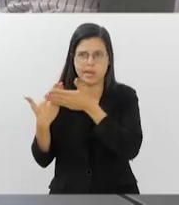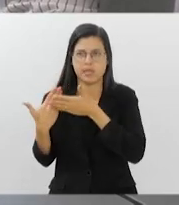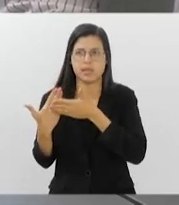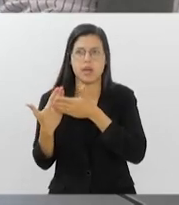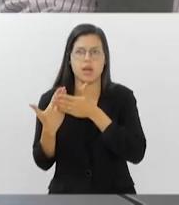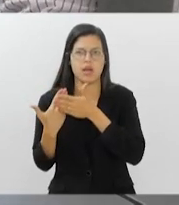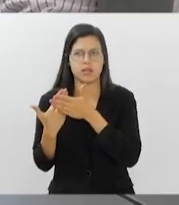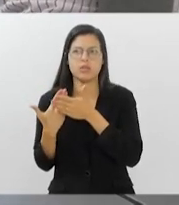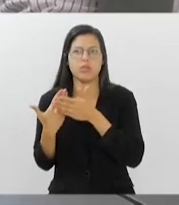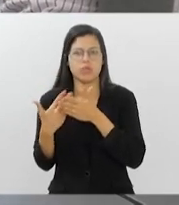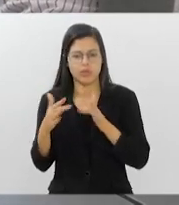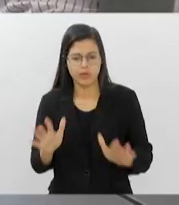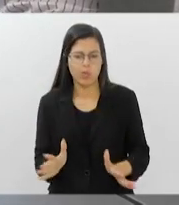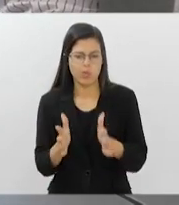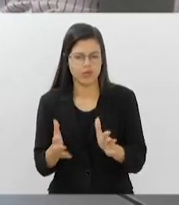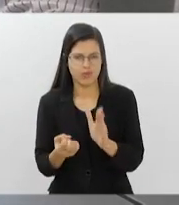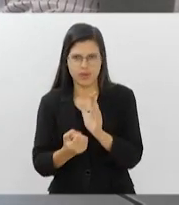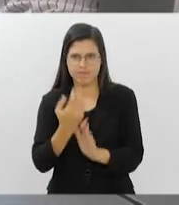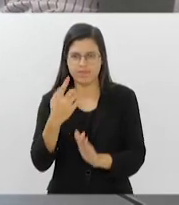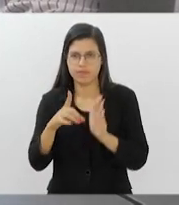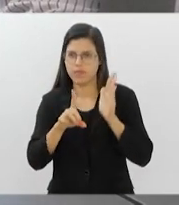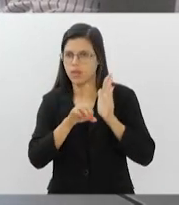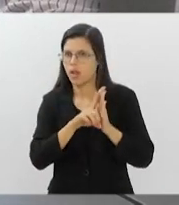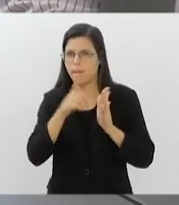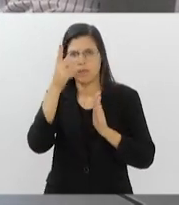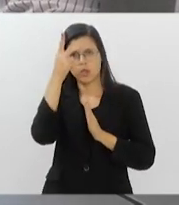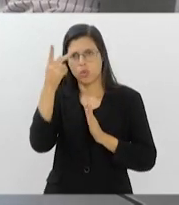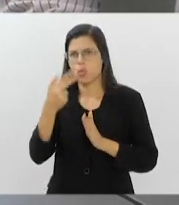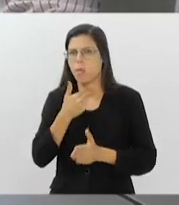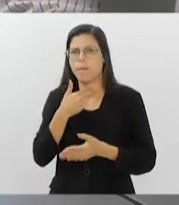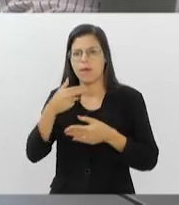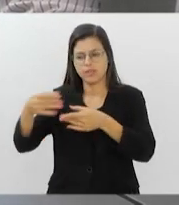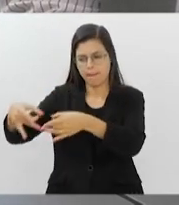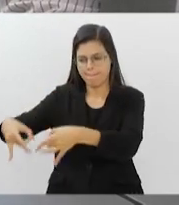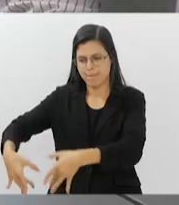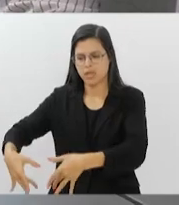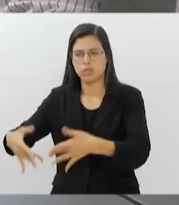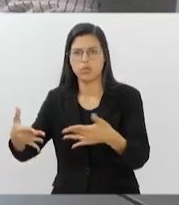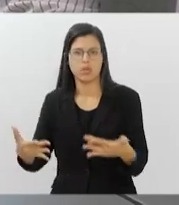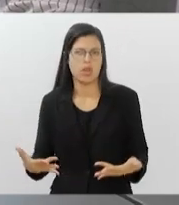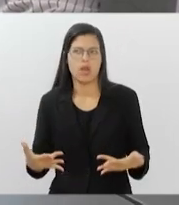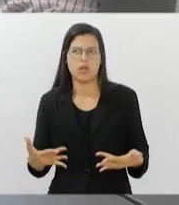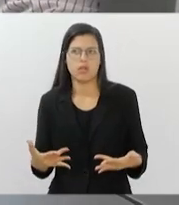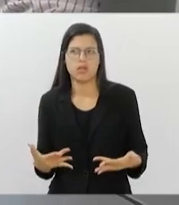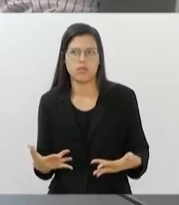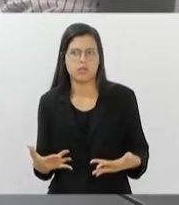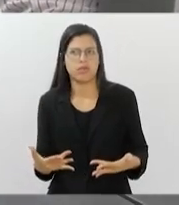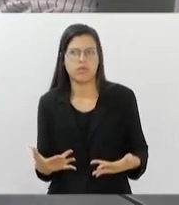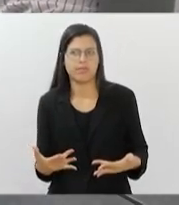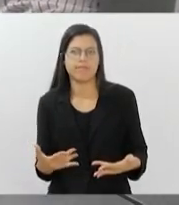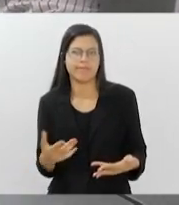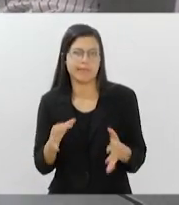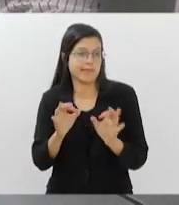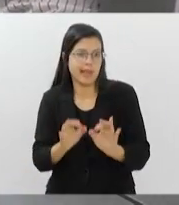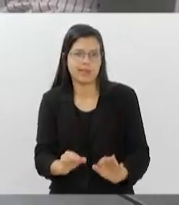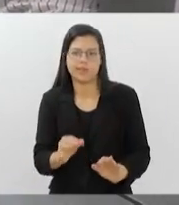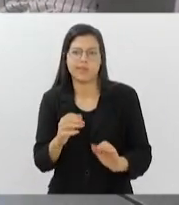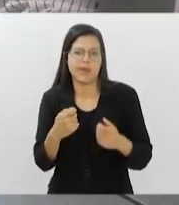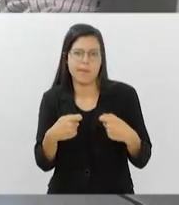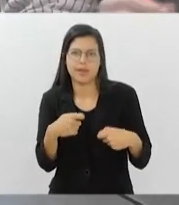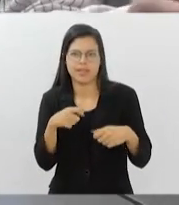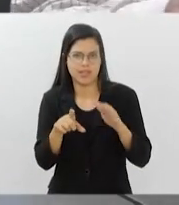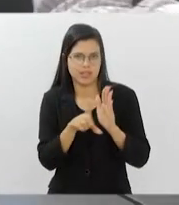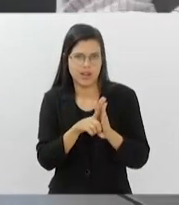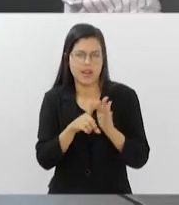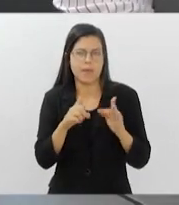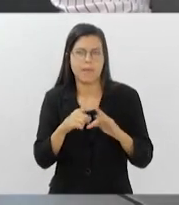que não mais a pessoa pode ser largada, como se precisasse de lei para isso, mas não pode largar uma pessoa,